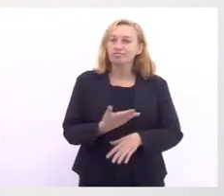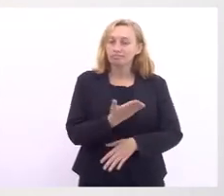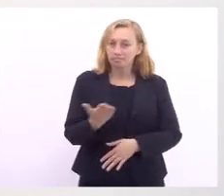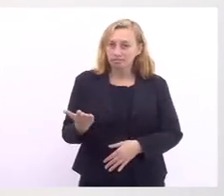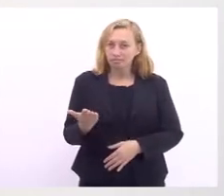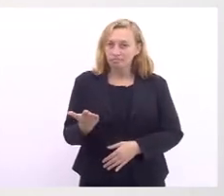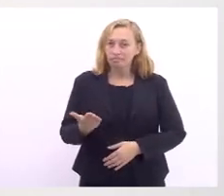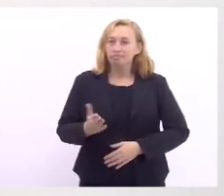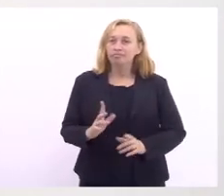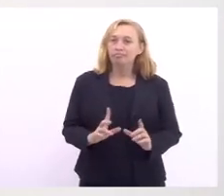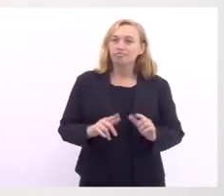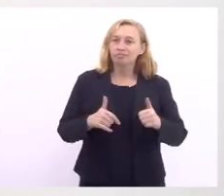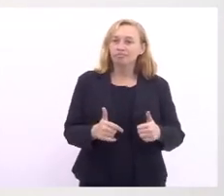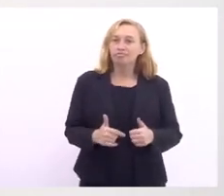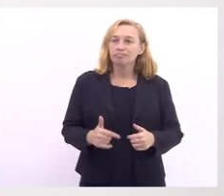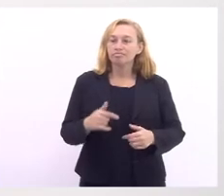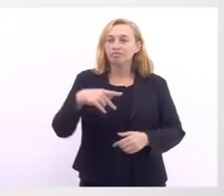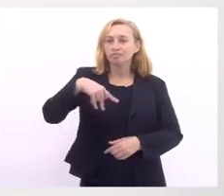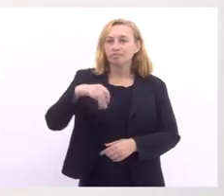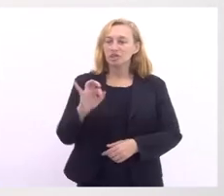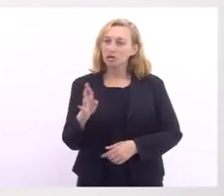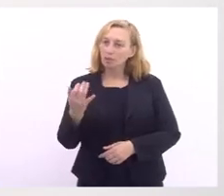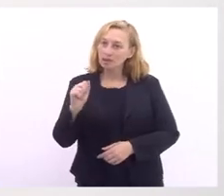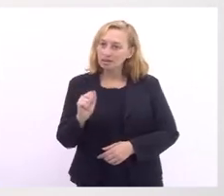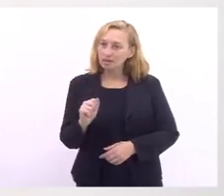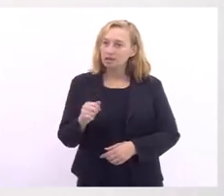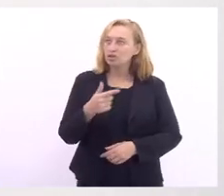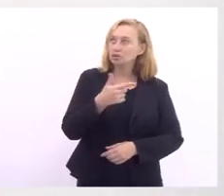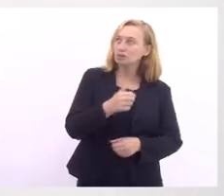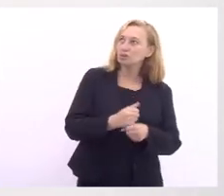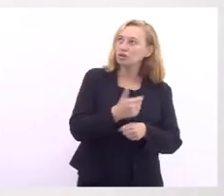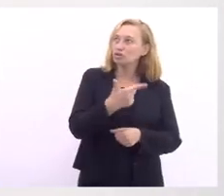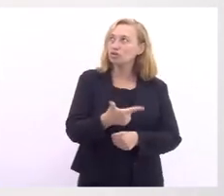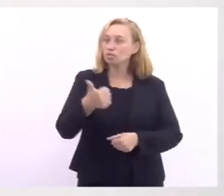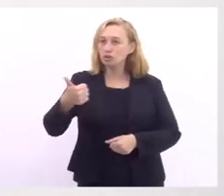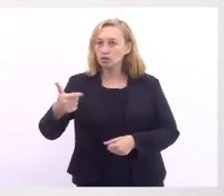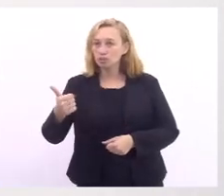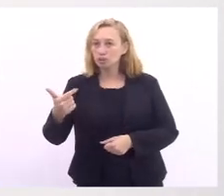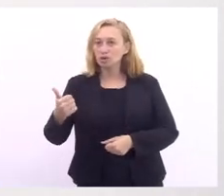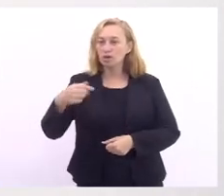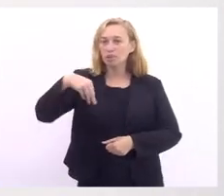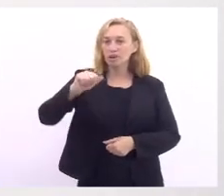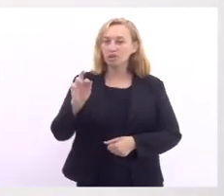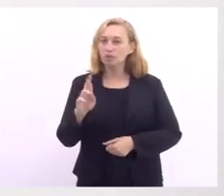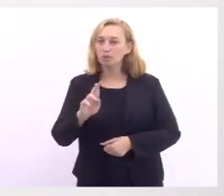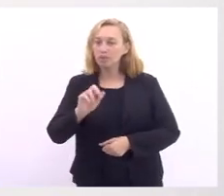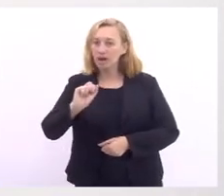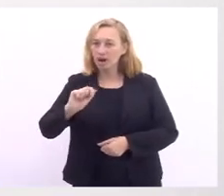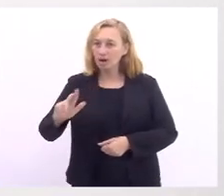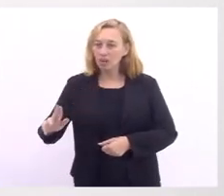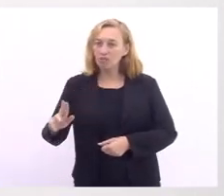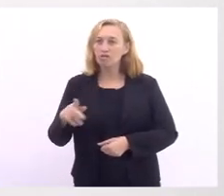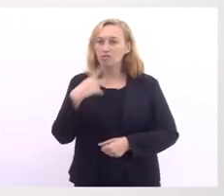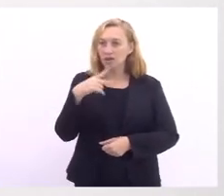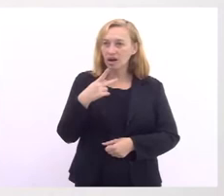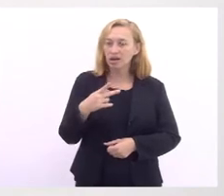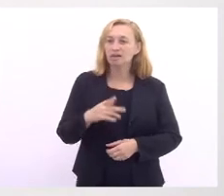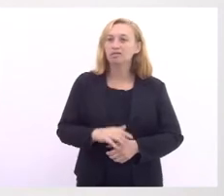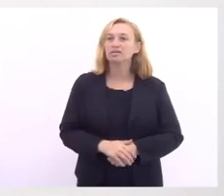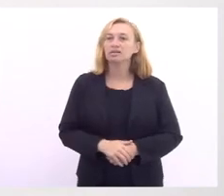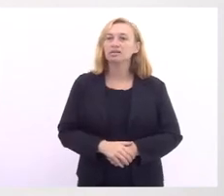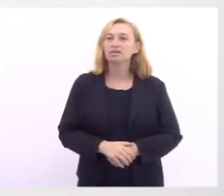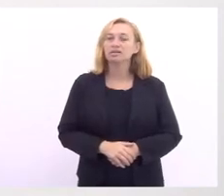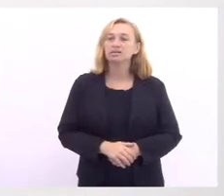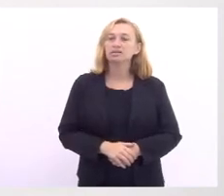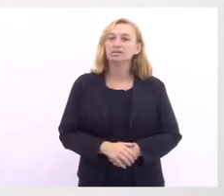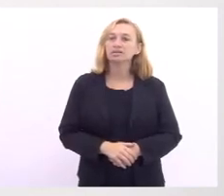vocês fazem relação a região metropolitana e lá em 2002 o mano Brau fala da ponte para cá e eu tenho o do outro lado da ponte